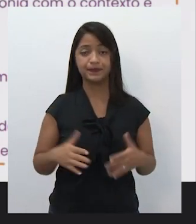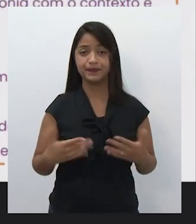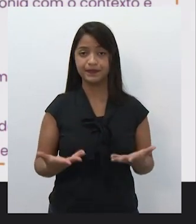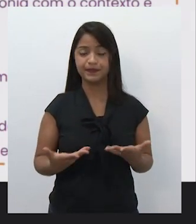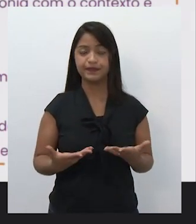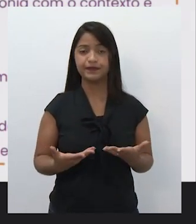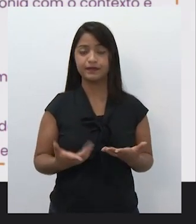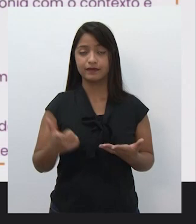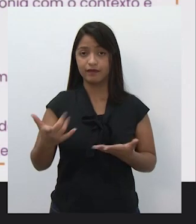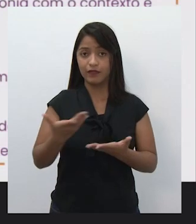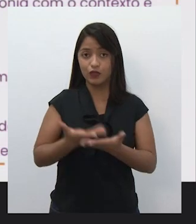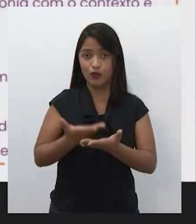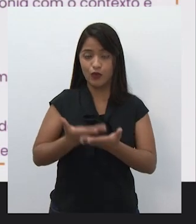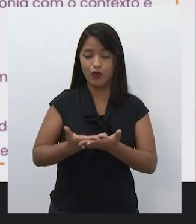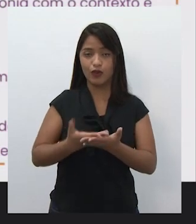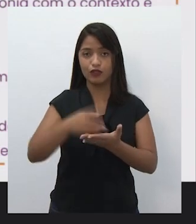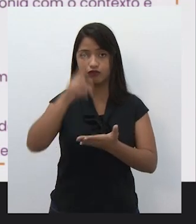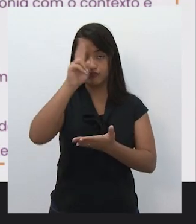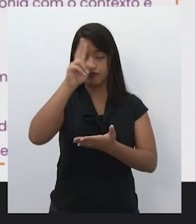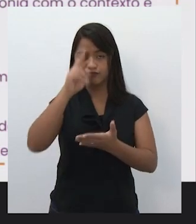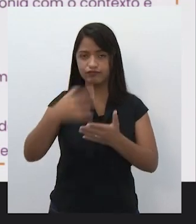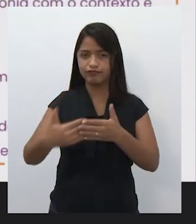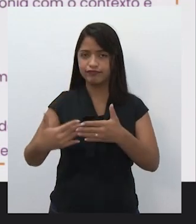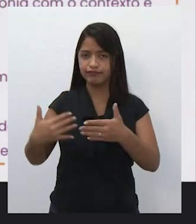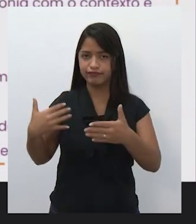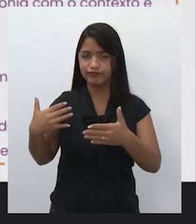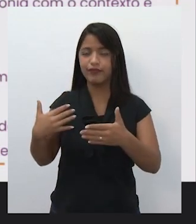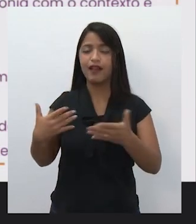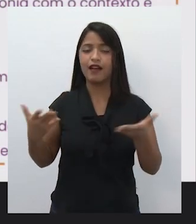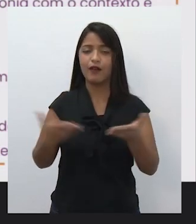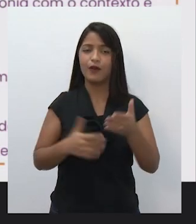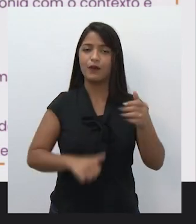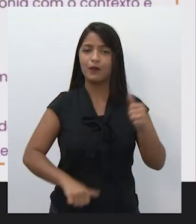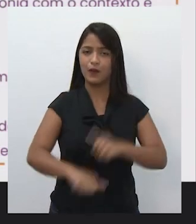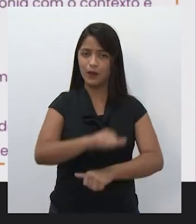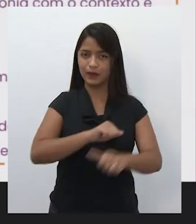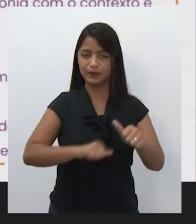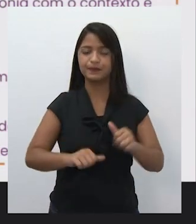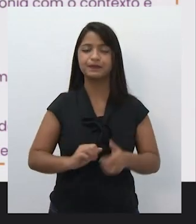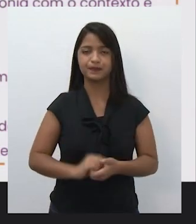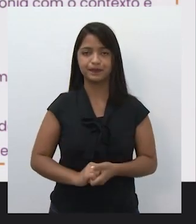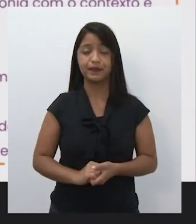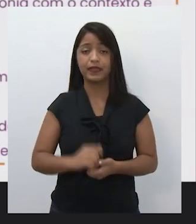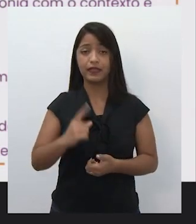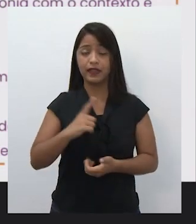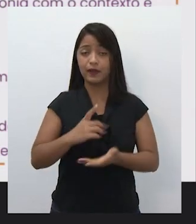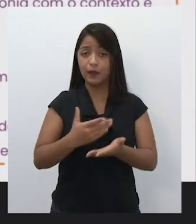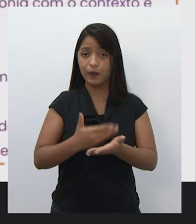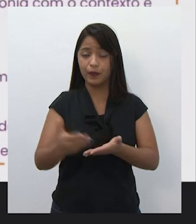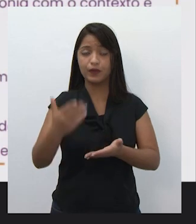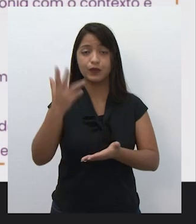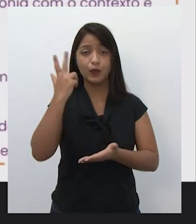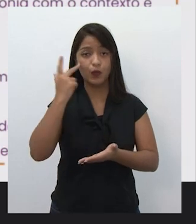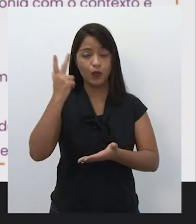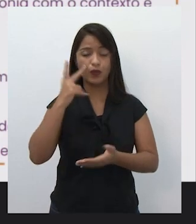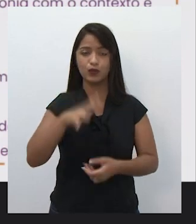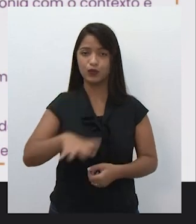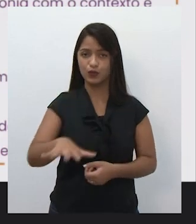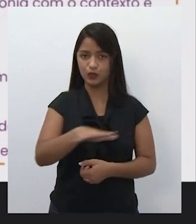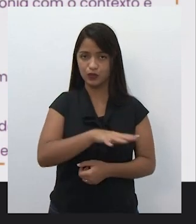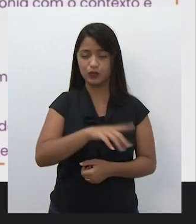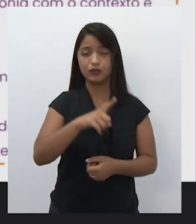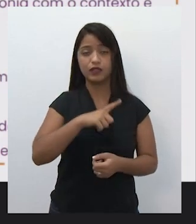histórico escolar, ele vai ter uma personalização. Ele tem uma parte que é comum e uma parte que é para